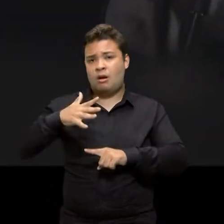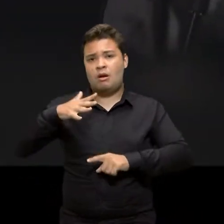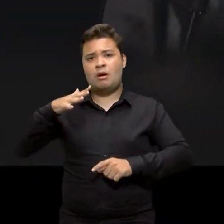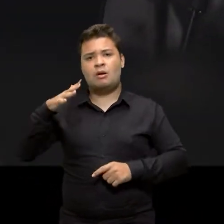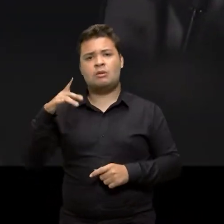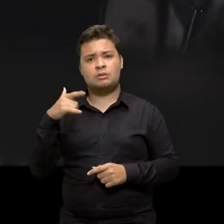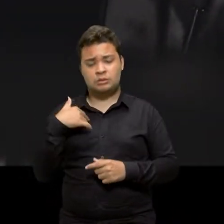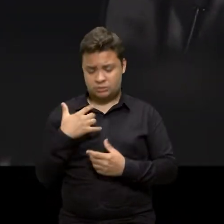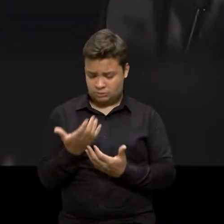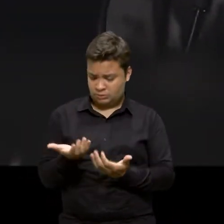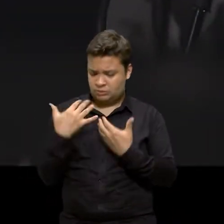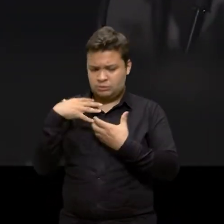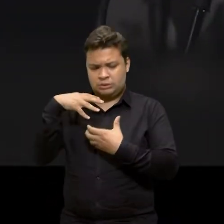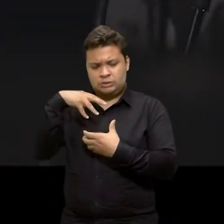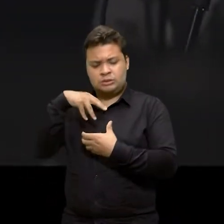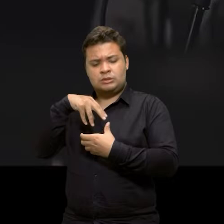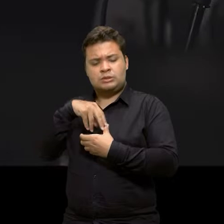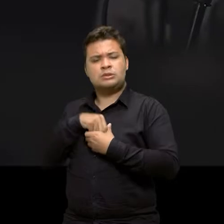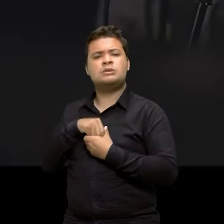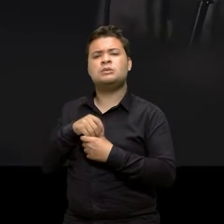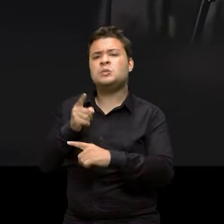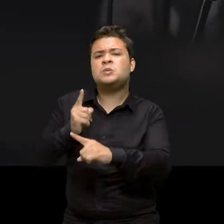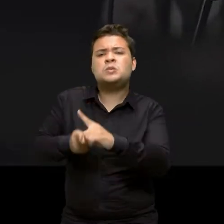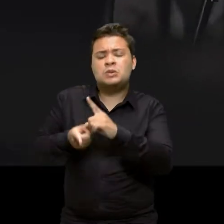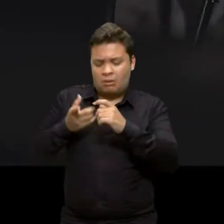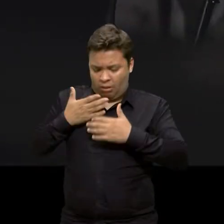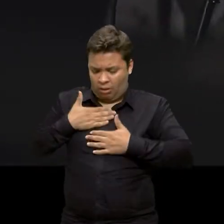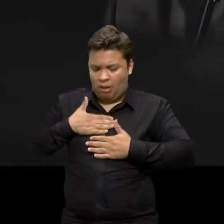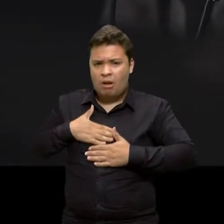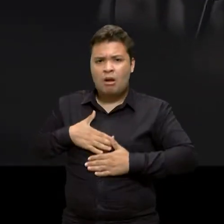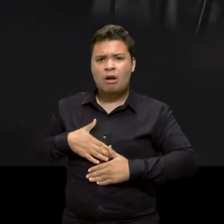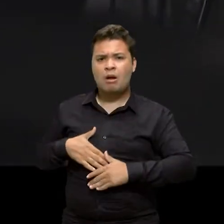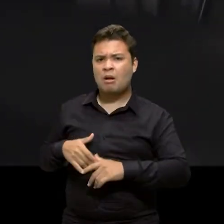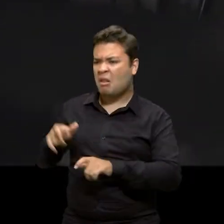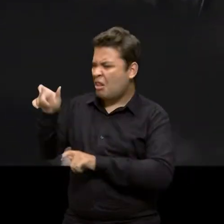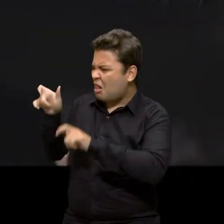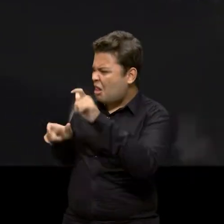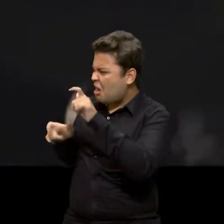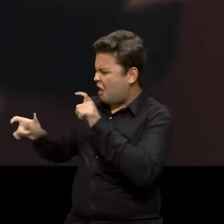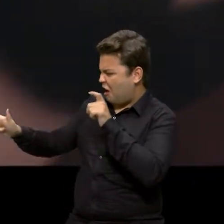Eu trago na alma a calma que eu tiro do céu,